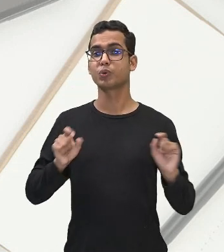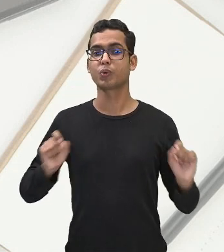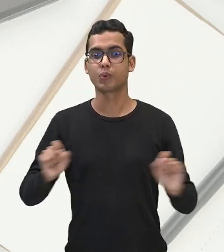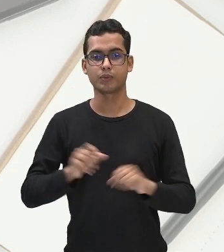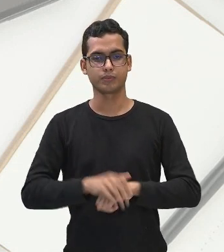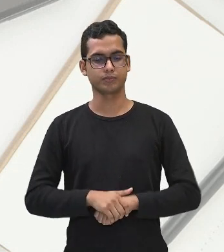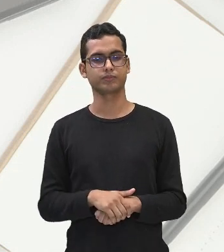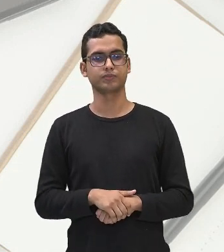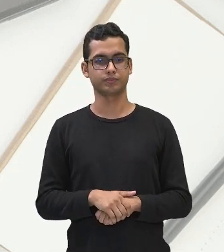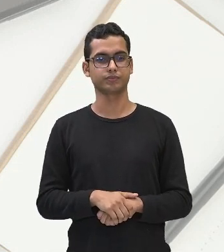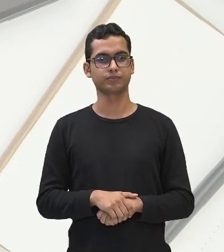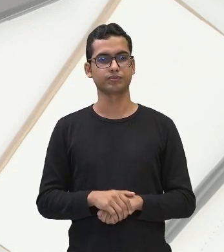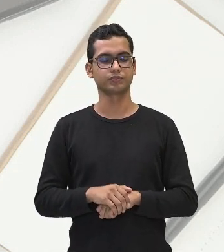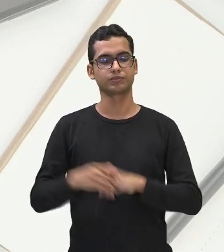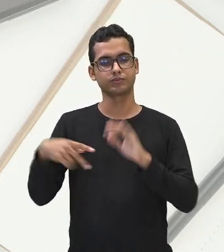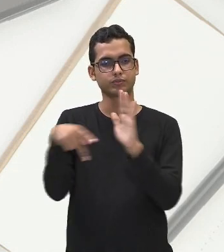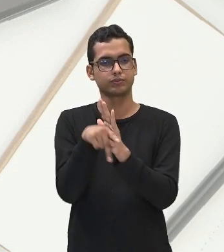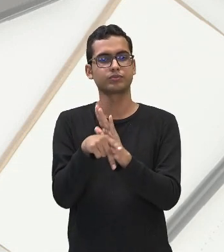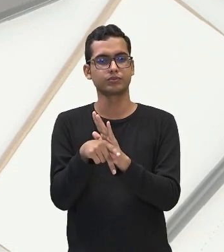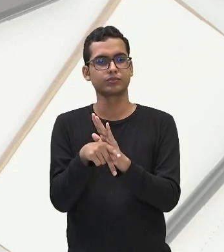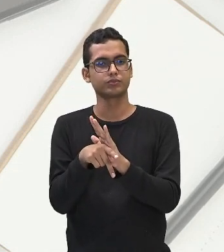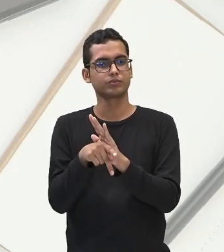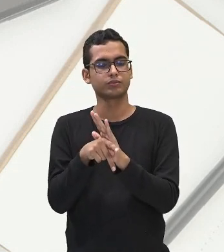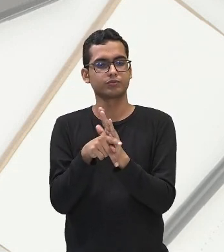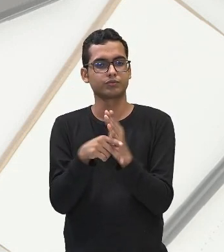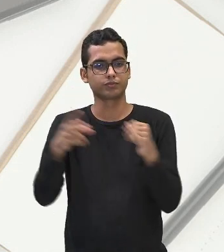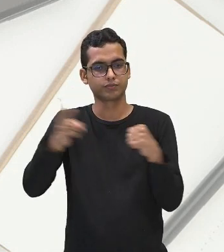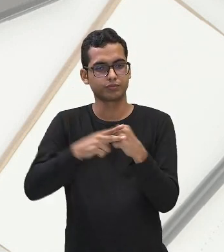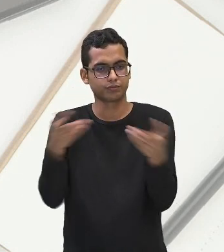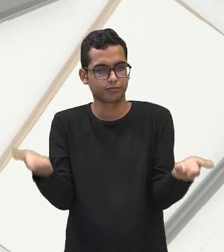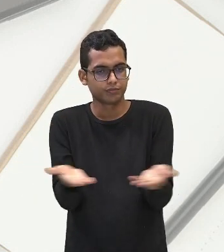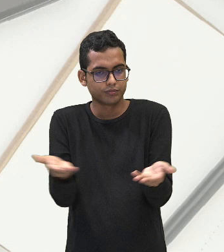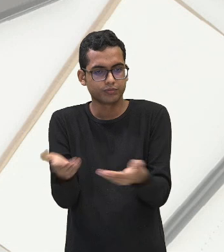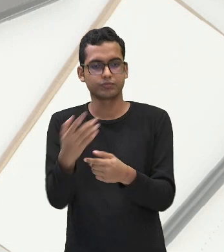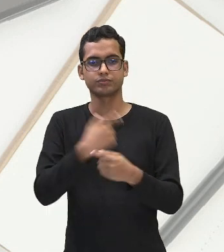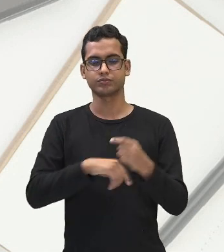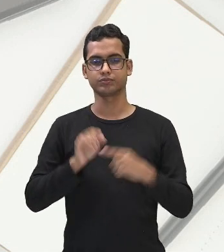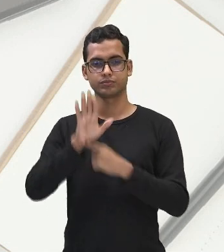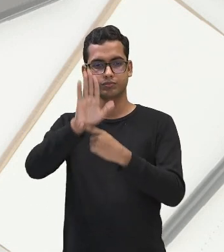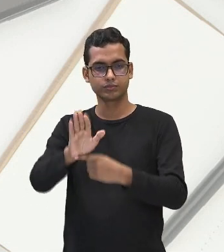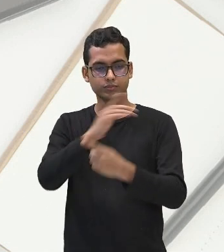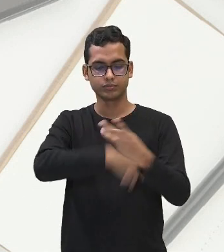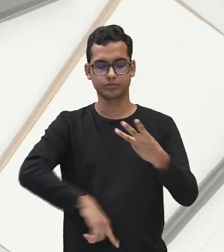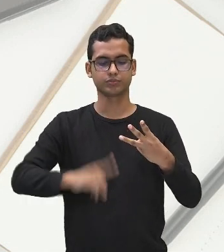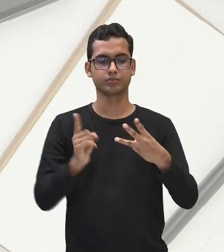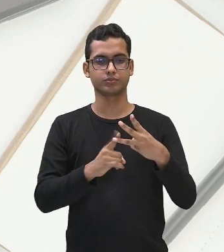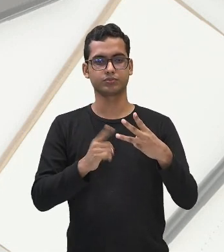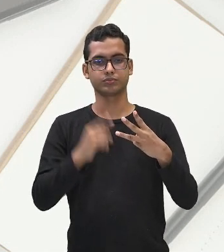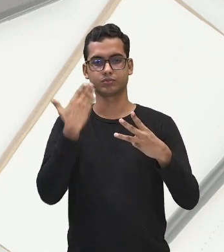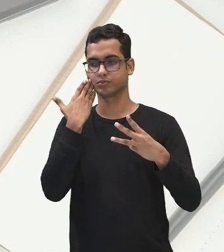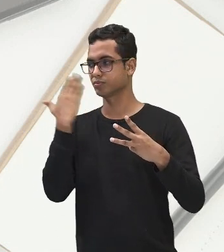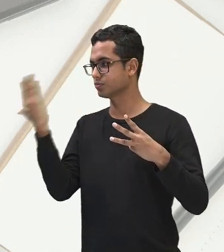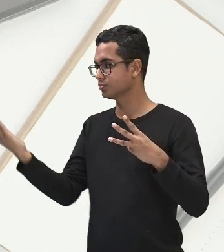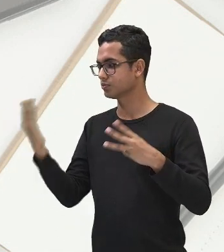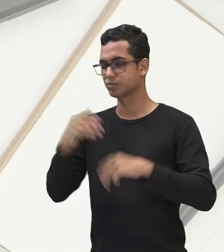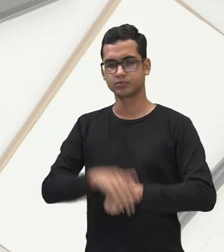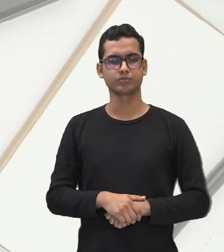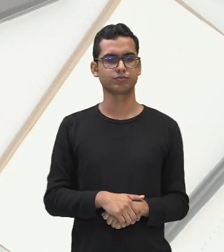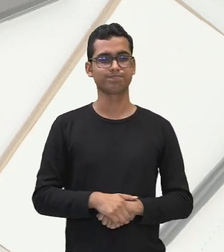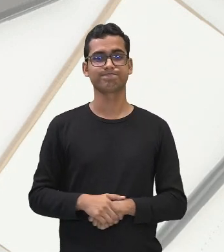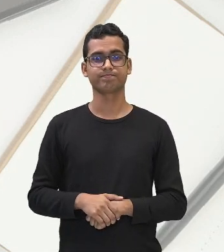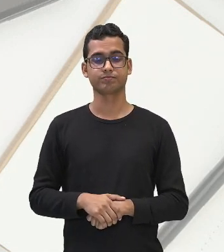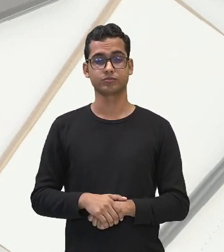do indicativo. Quando falamos de hechos históricos, quando vamos nos referir a